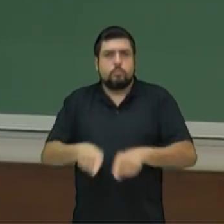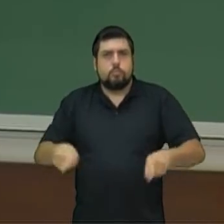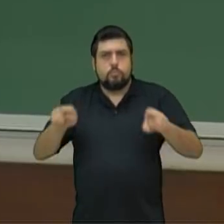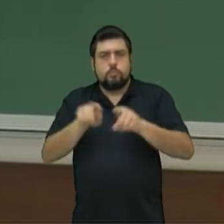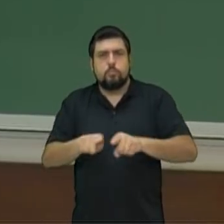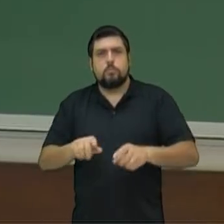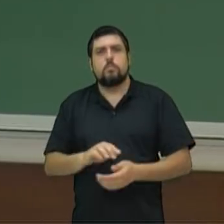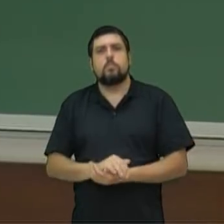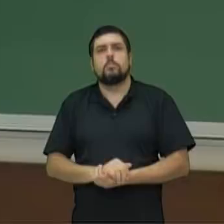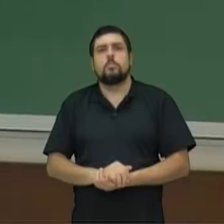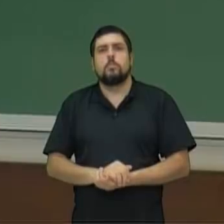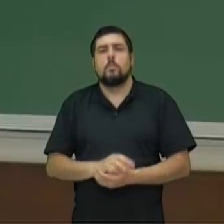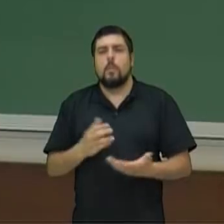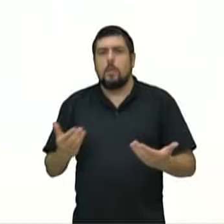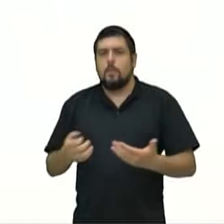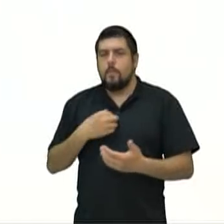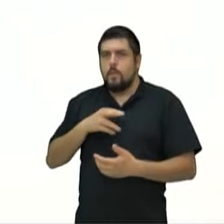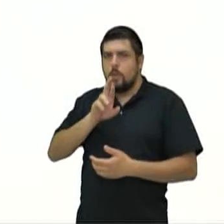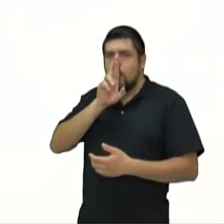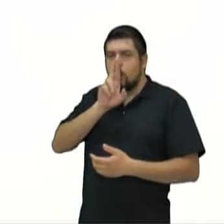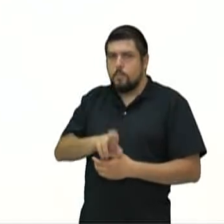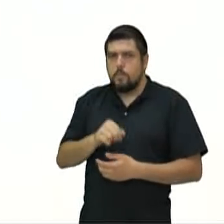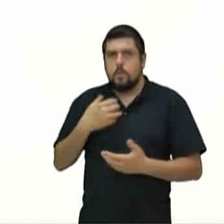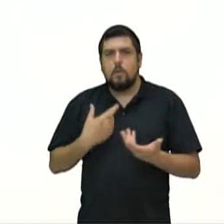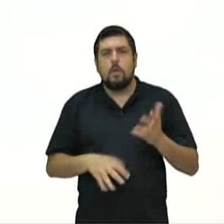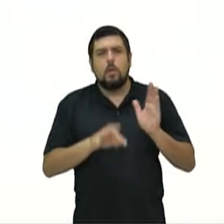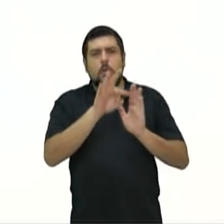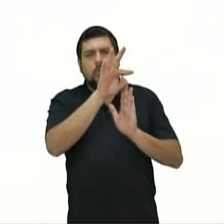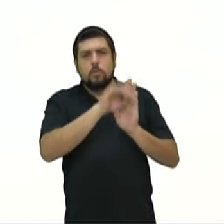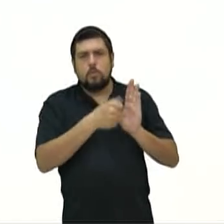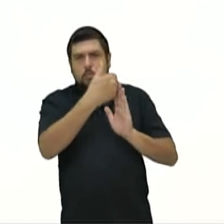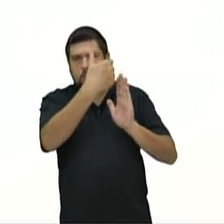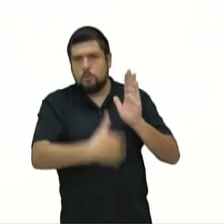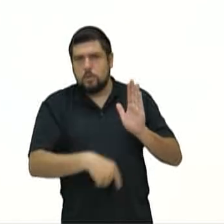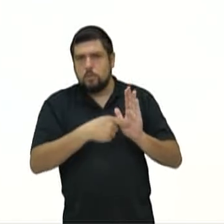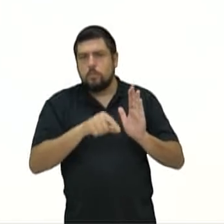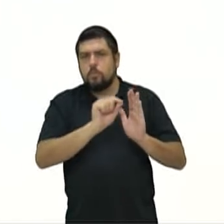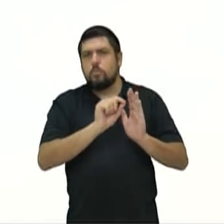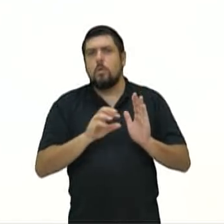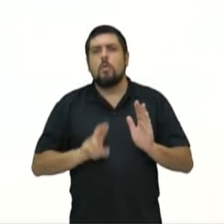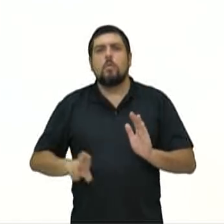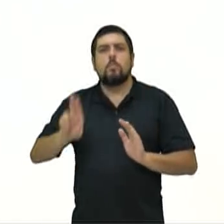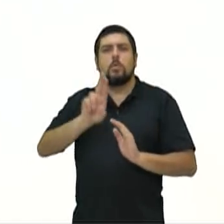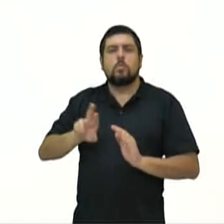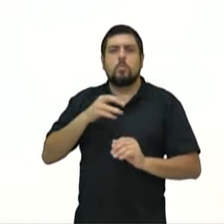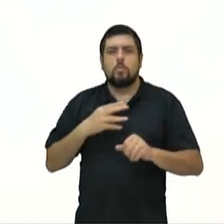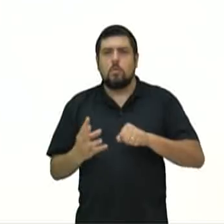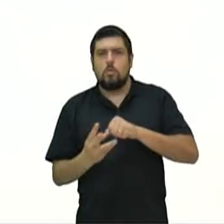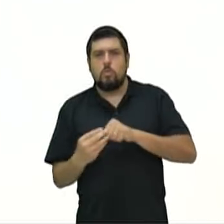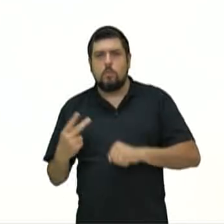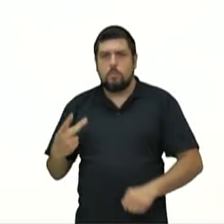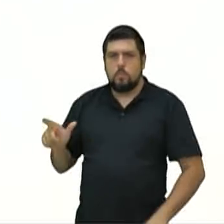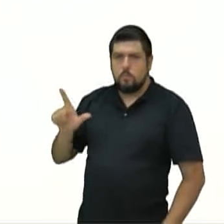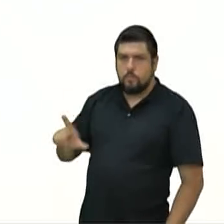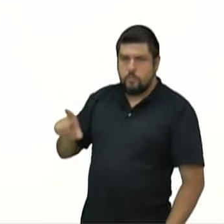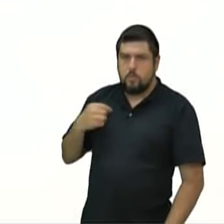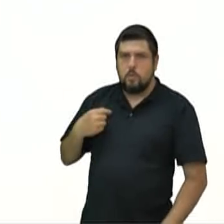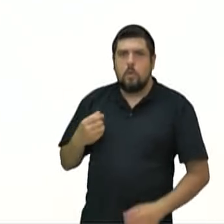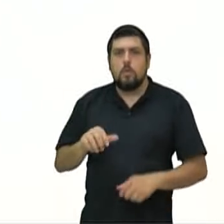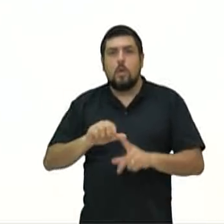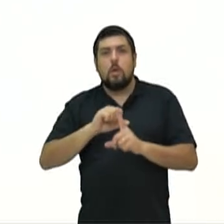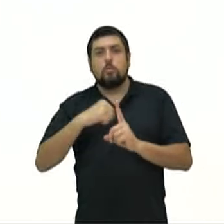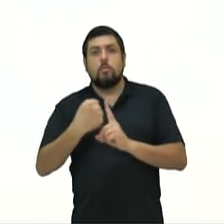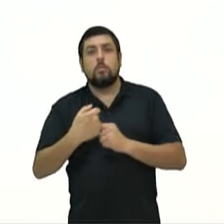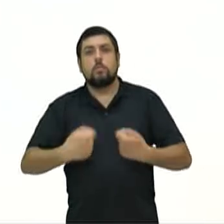Então, vamos responder este quiz, pessoal. Neste trecho, dessa maneira, para usarmos os conhecimentos de Lavoisier, a sociedade